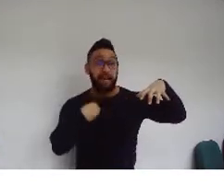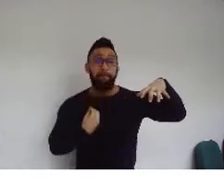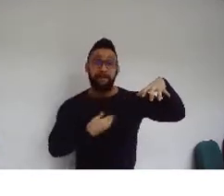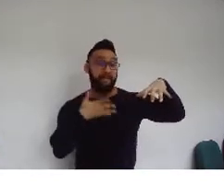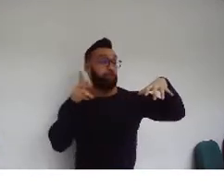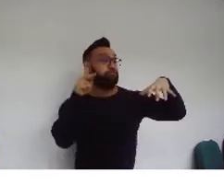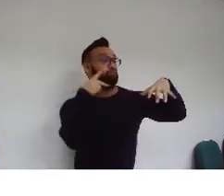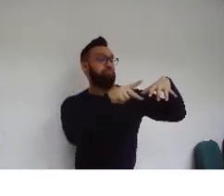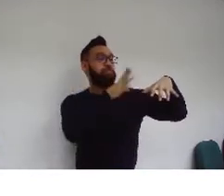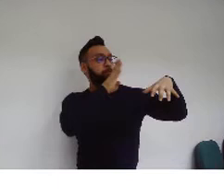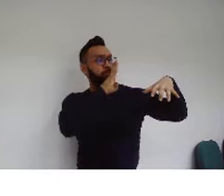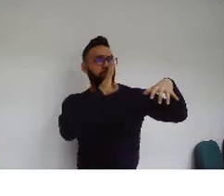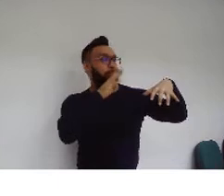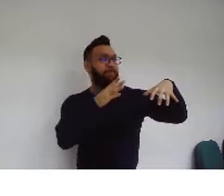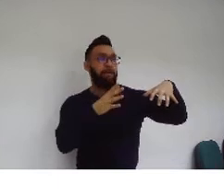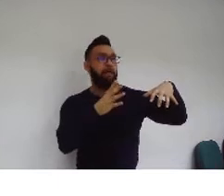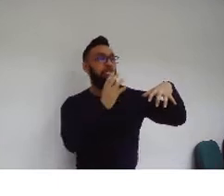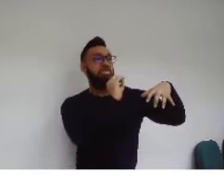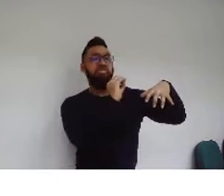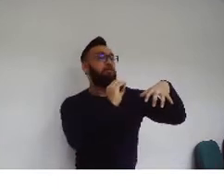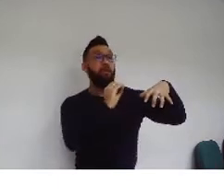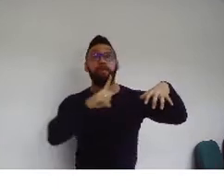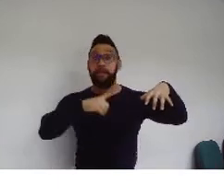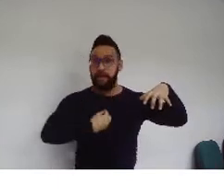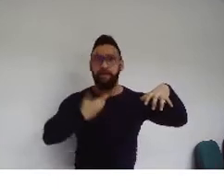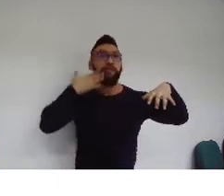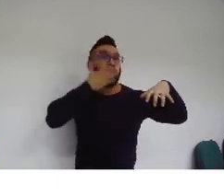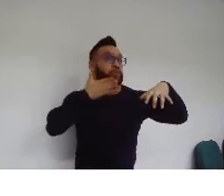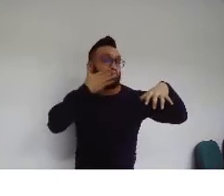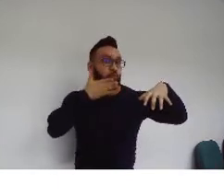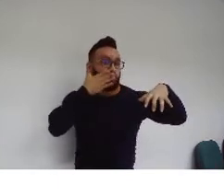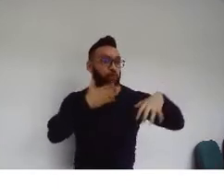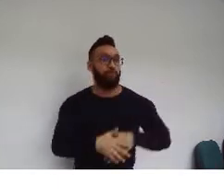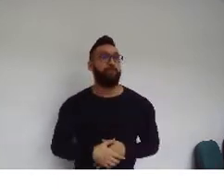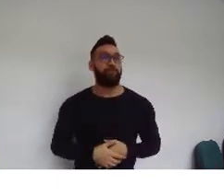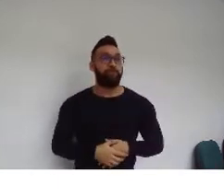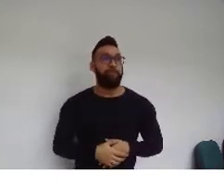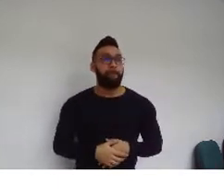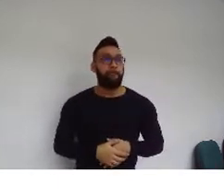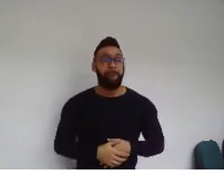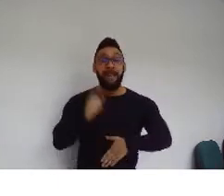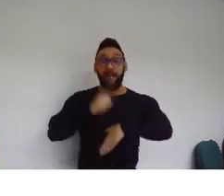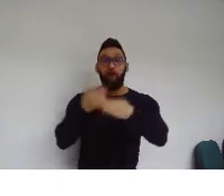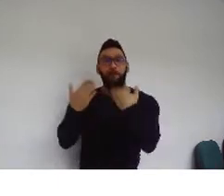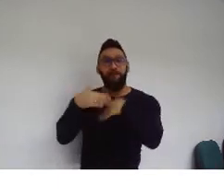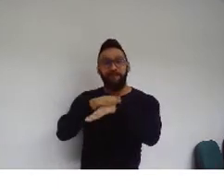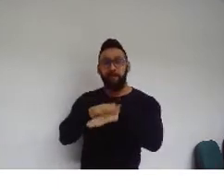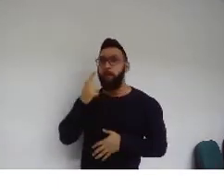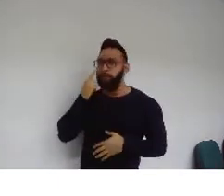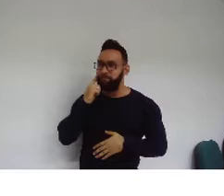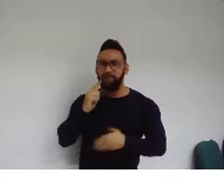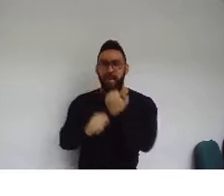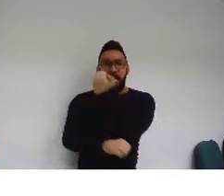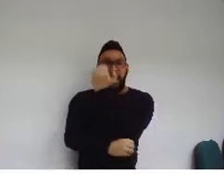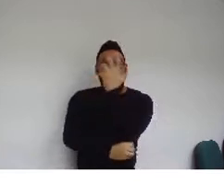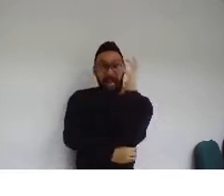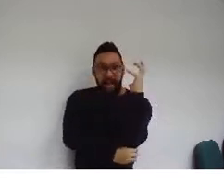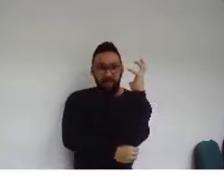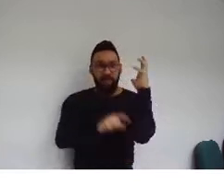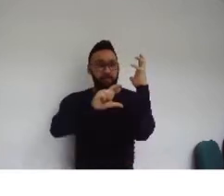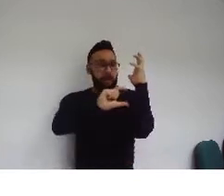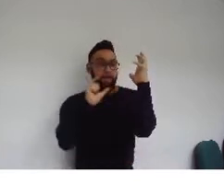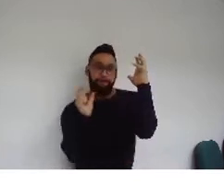quando eu falei isso para ele, essas palavras dos Scholars, né? Ele disse, exatamente isso que me